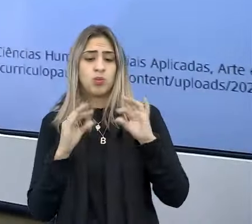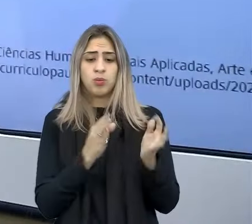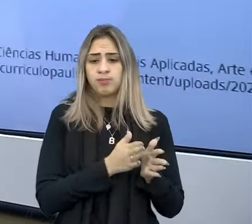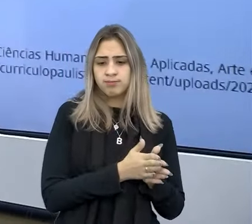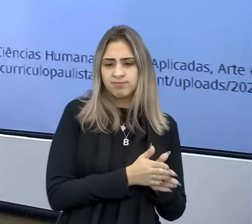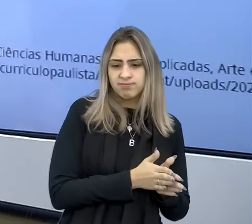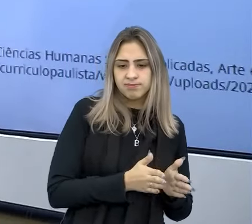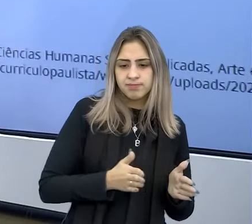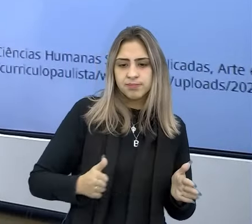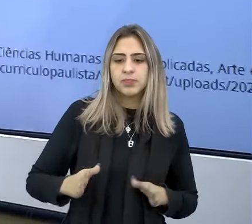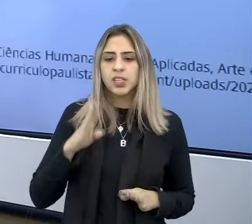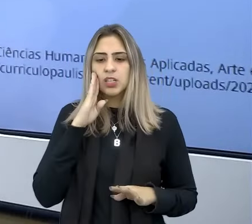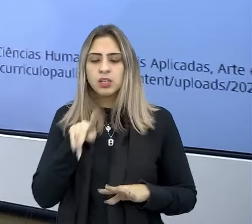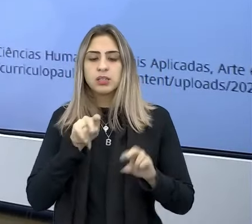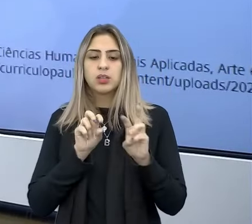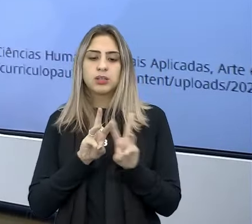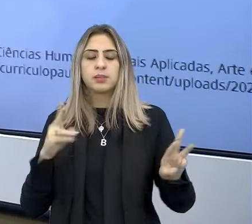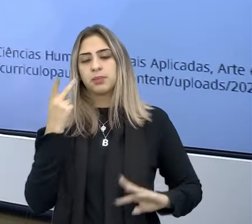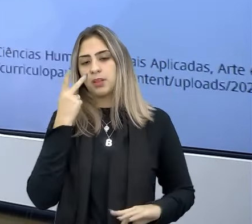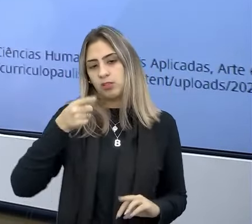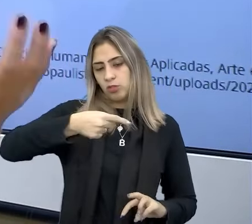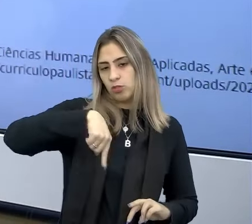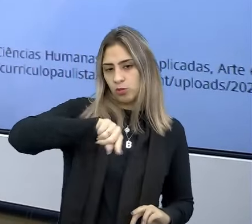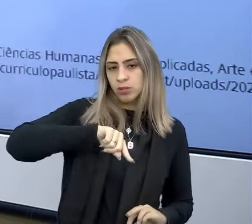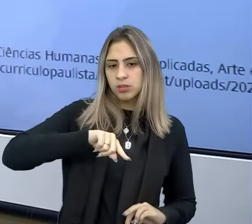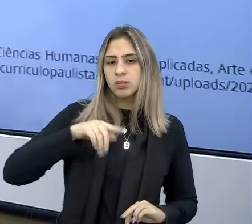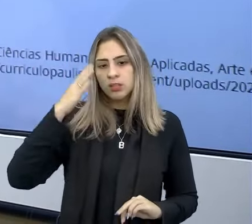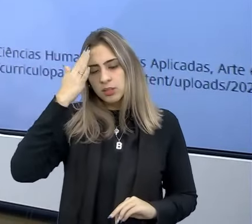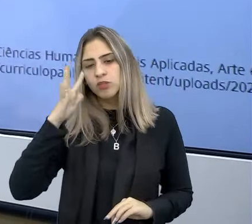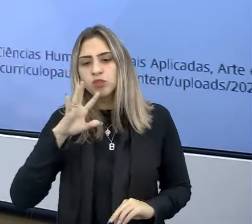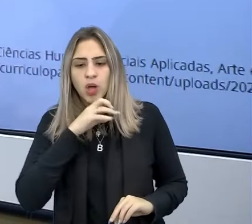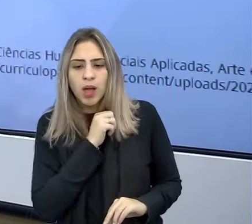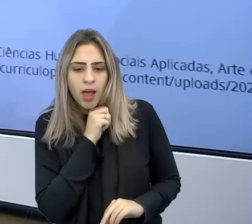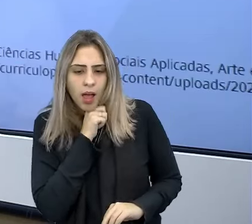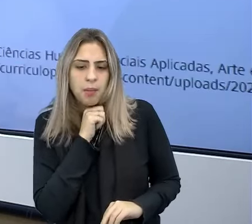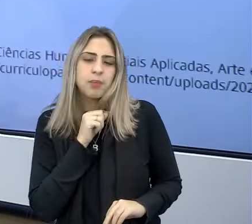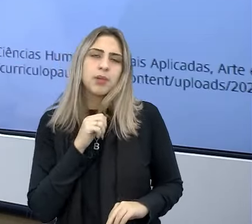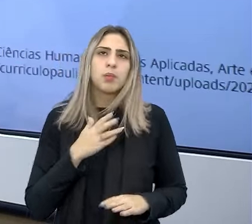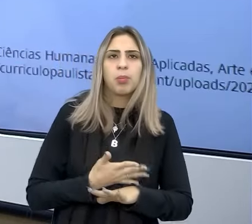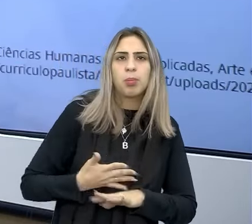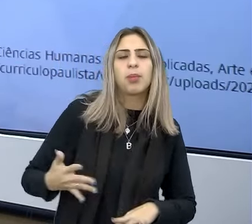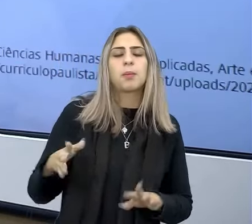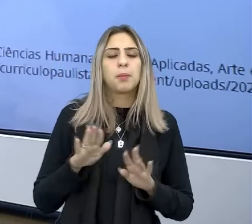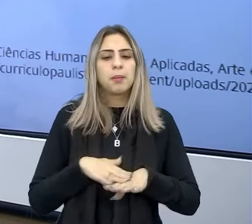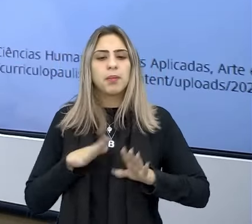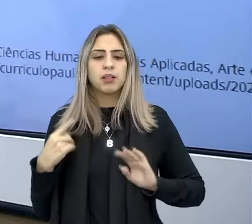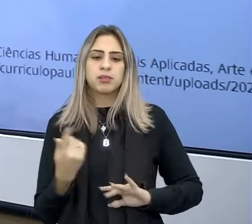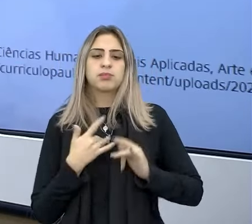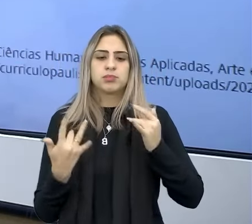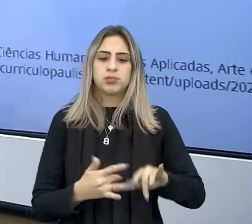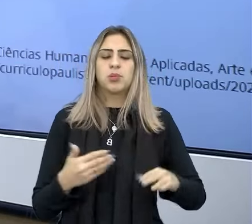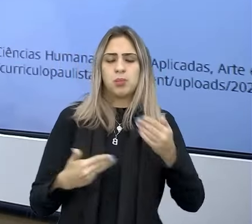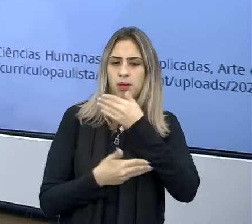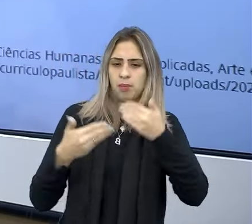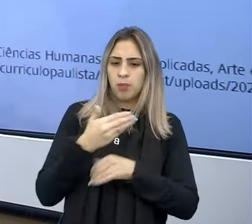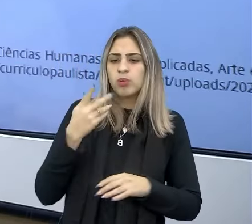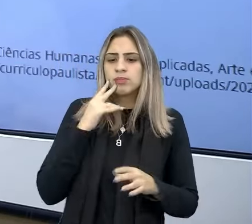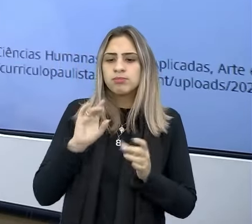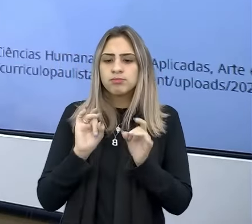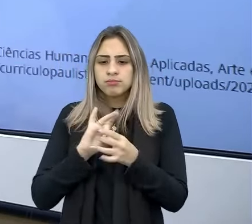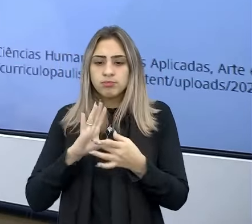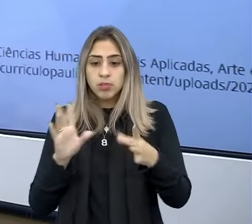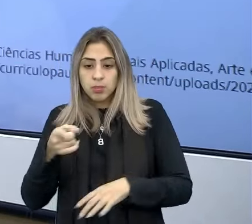tal, direto no site para vocês, né? E assim, eu sei que foi rápido e não sei o quê, então a gente deixou no próprio PowerPoint, que vai ficar disponível